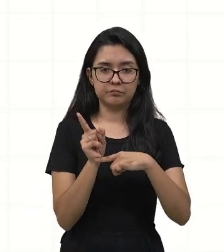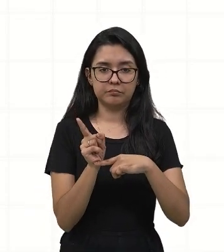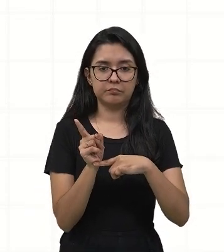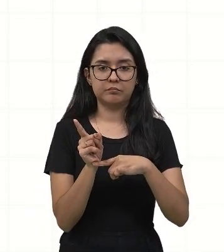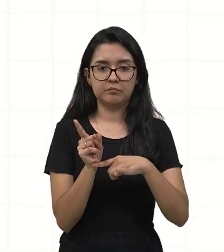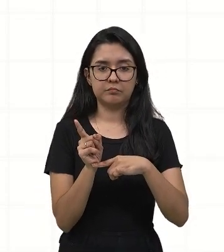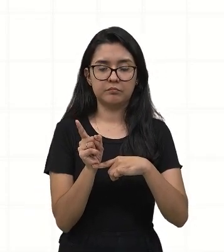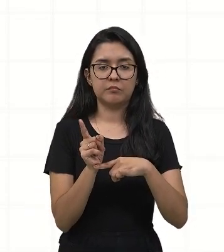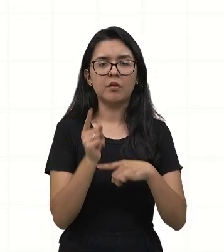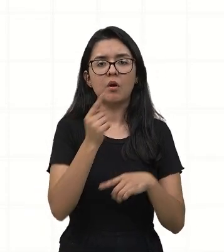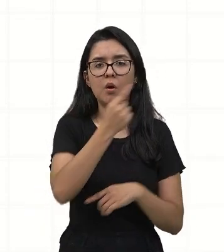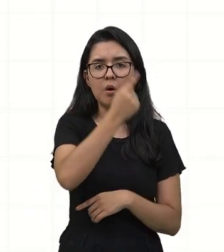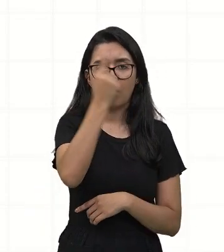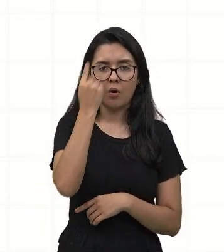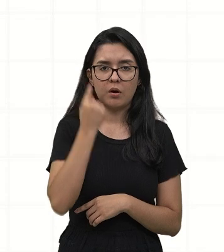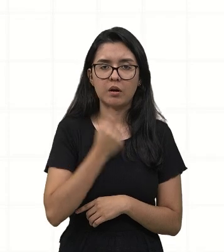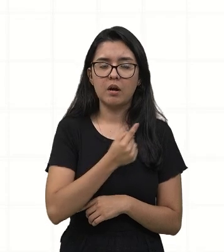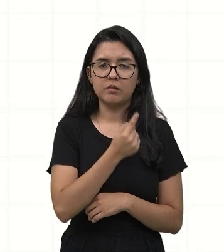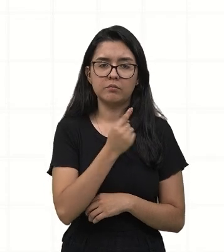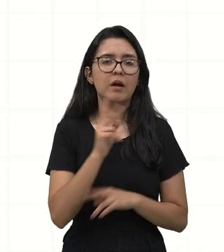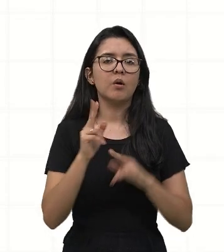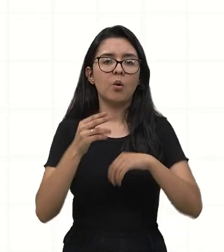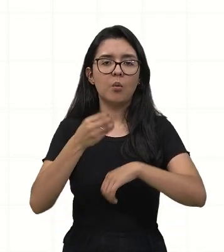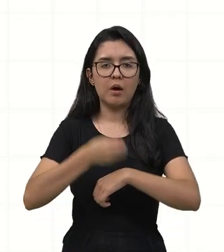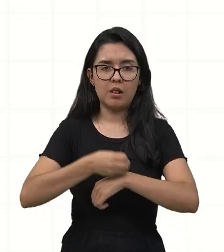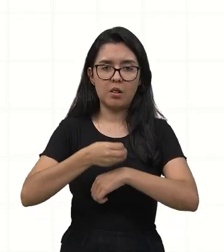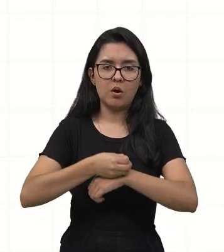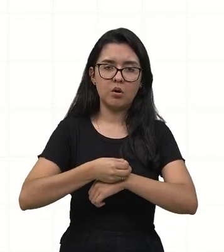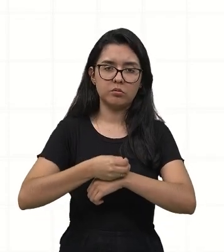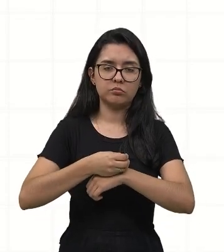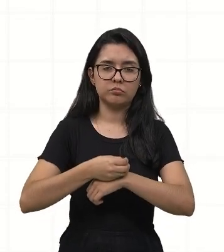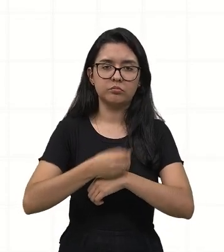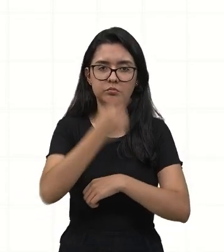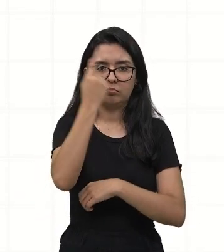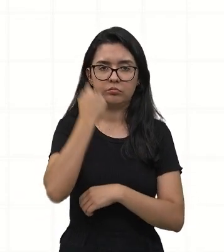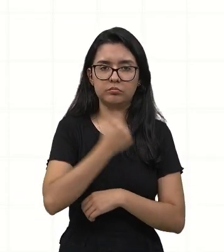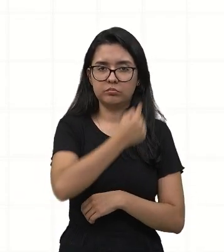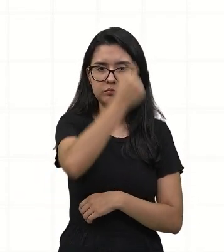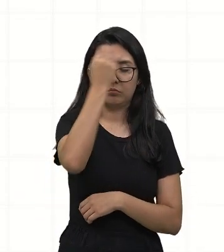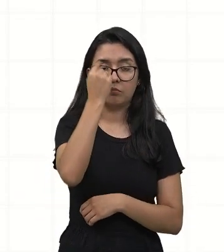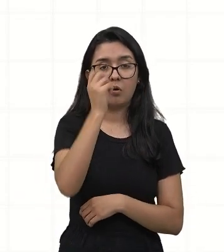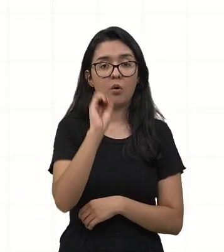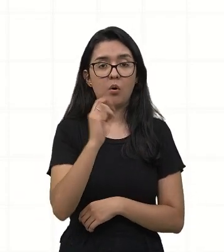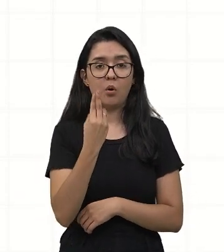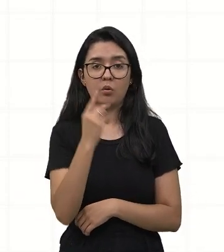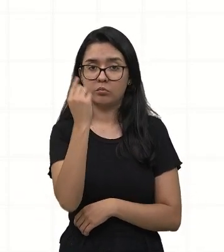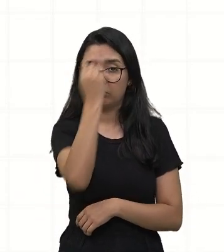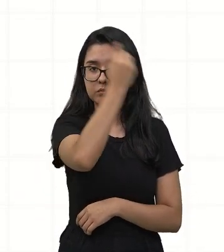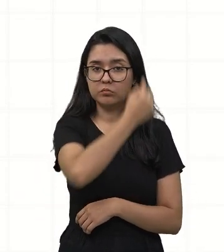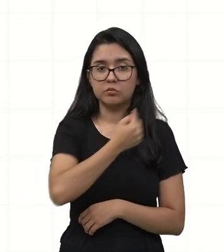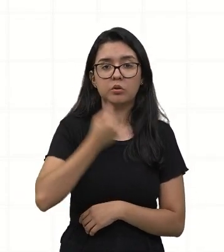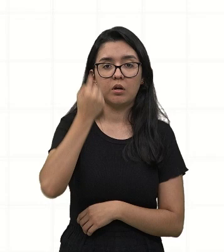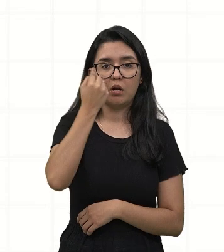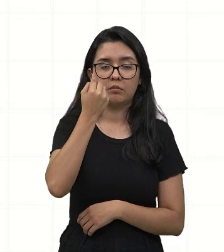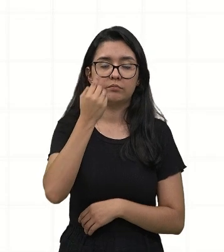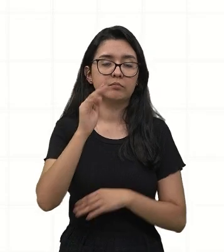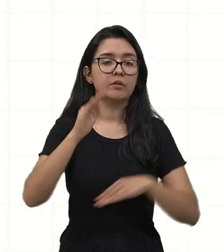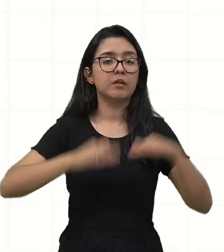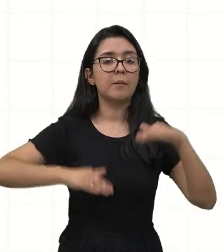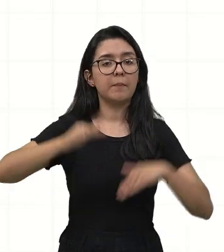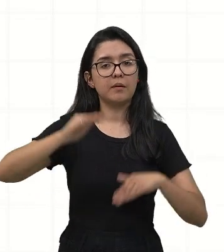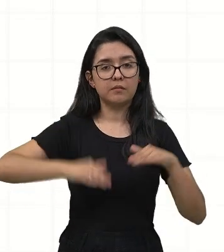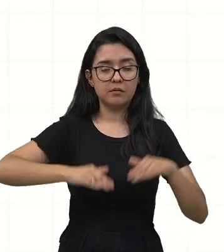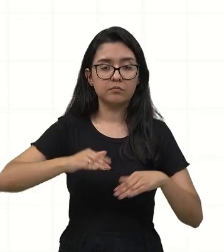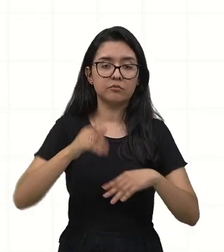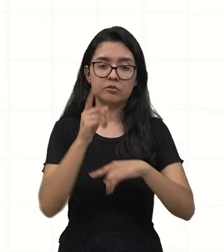horário, eu estou falando no sentido do relógio, tá bom? Ou no sentido anti-horário. Então, dependendo de qual sentido